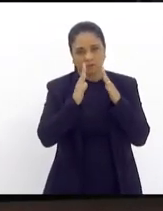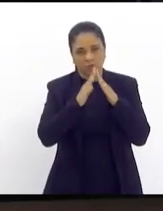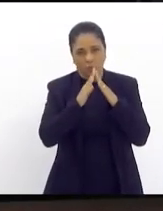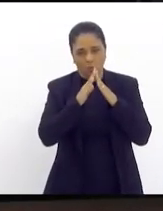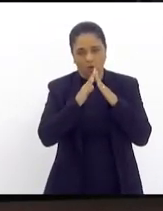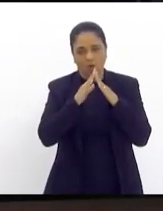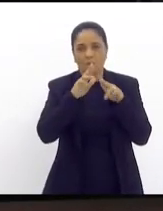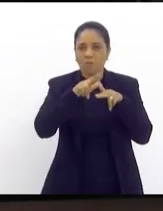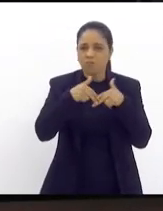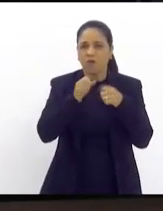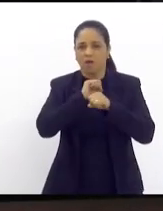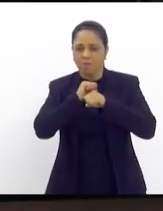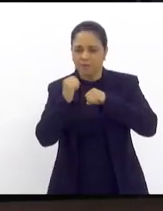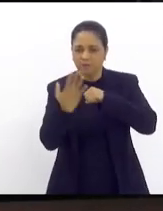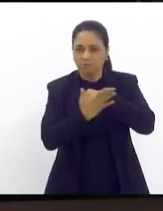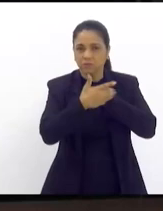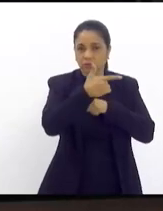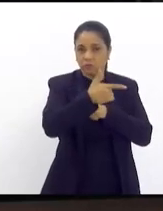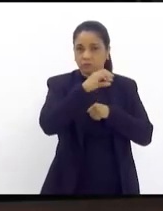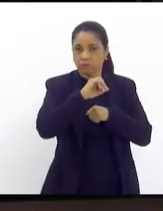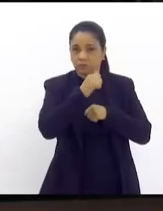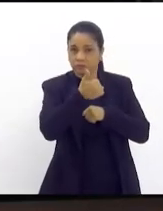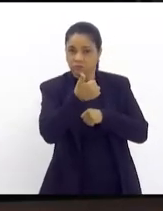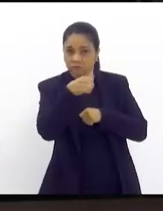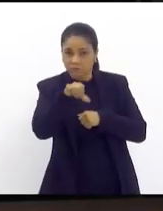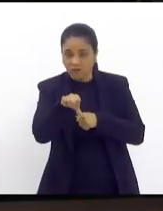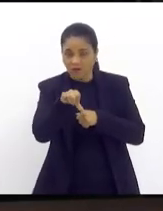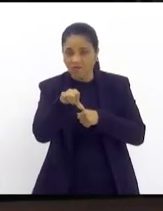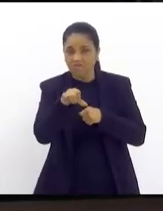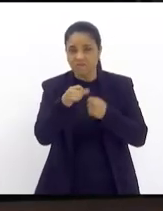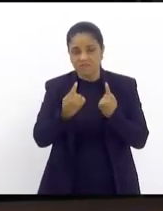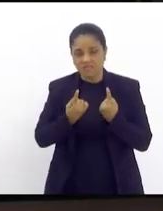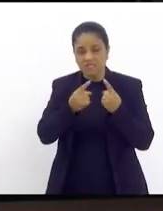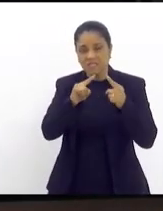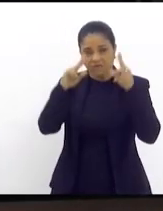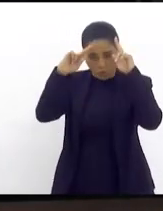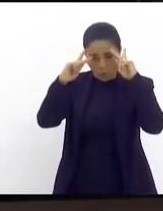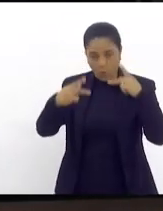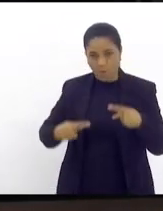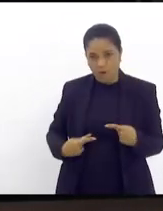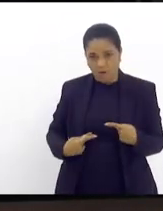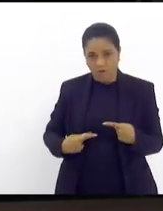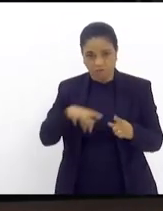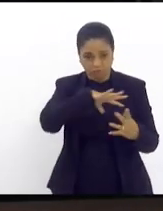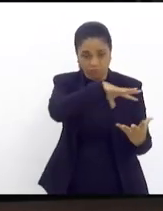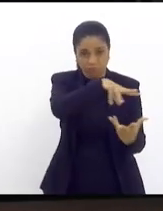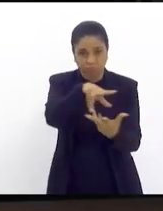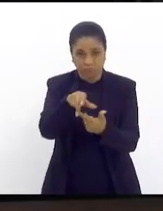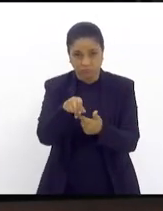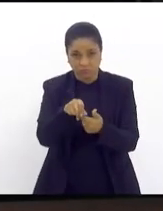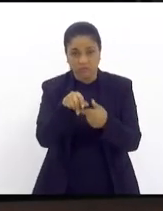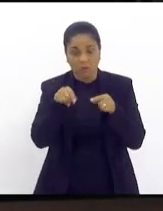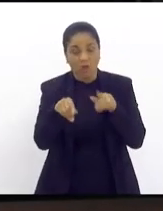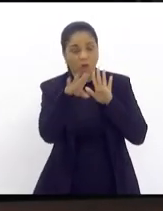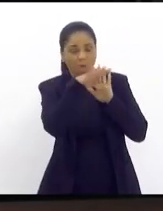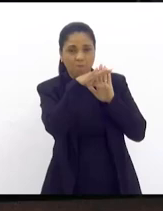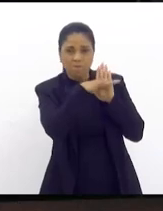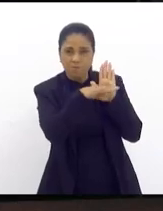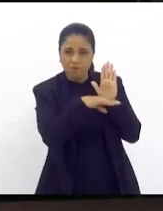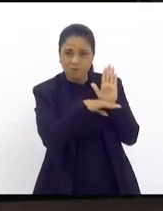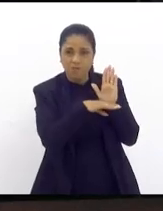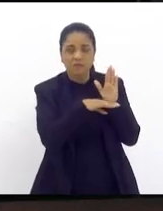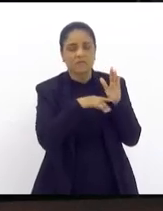pandemia de covid-19 que desafiou a humanidade Esse é um programa que atende a crianças